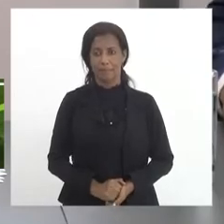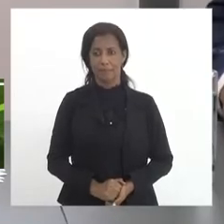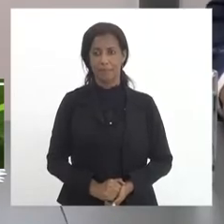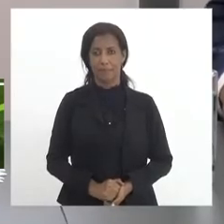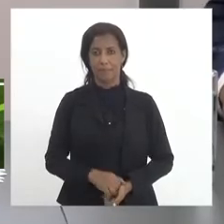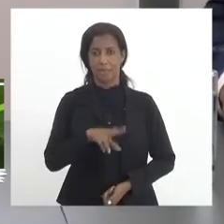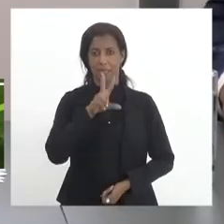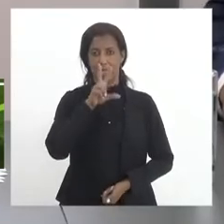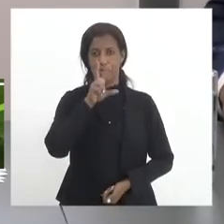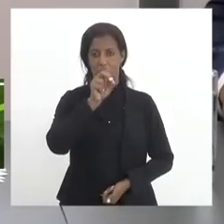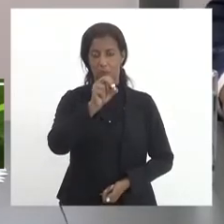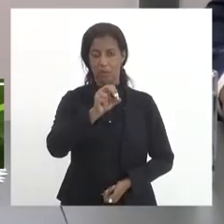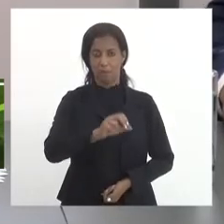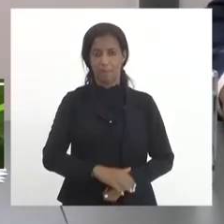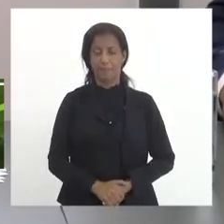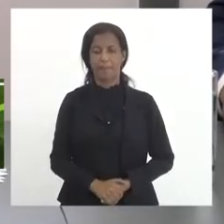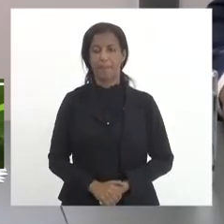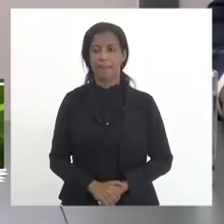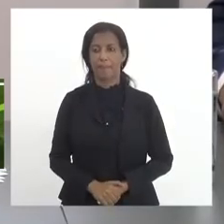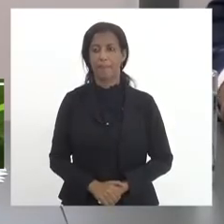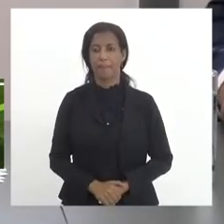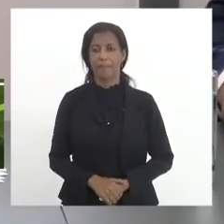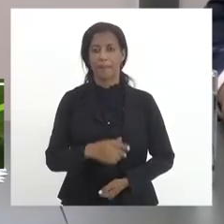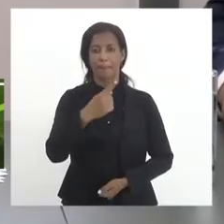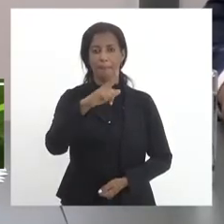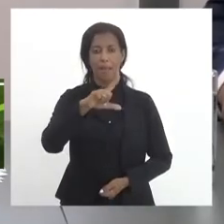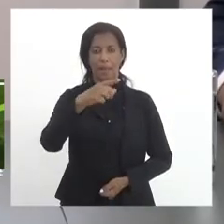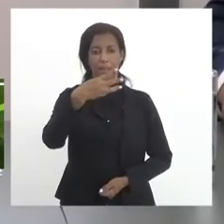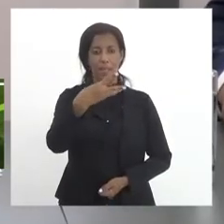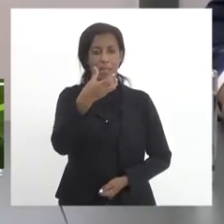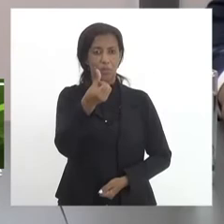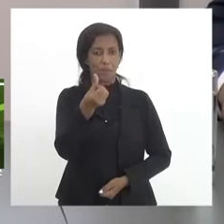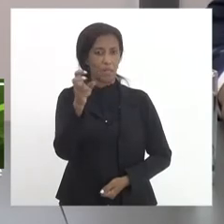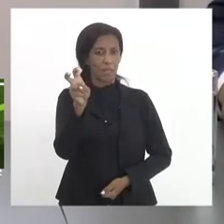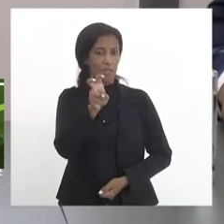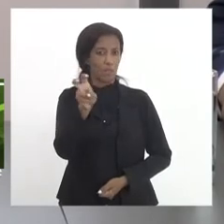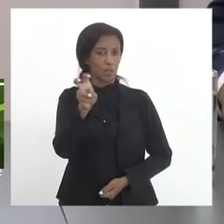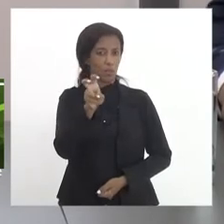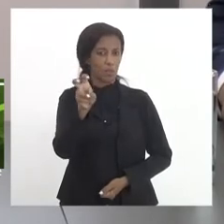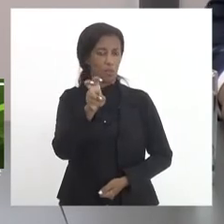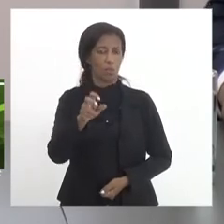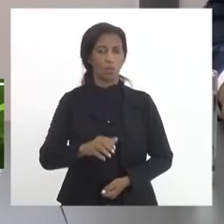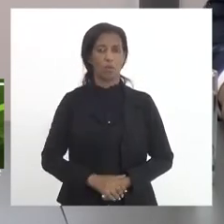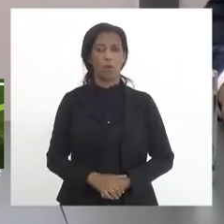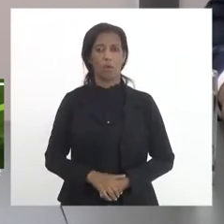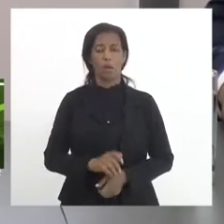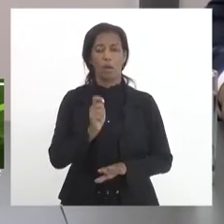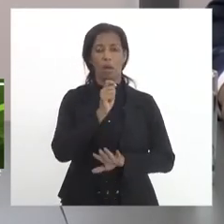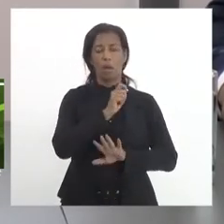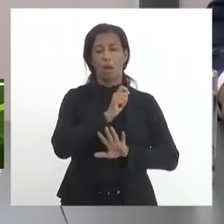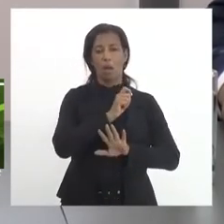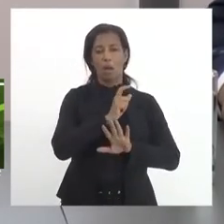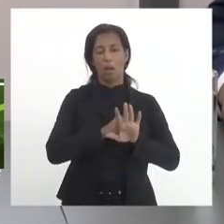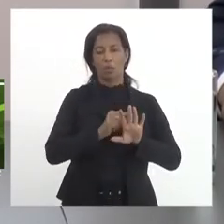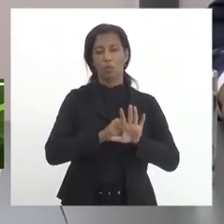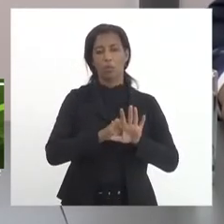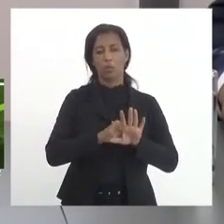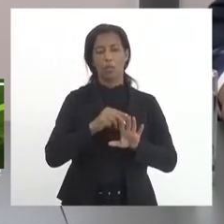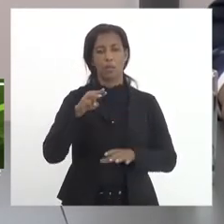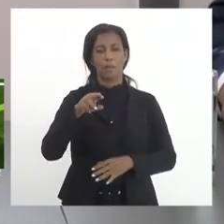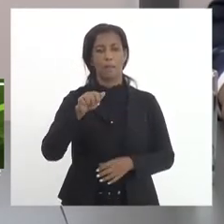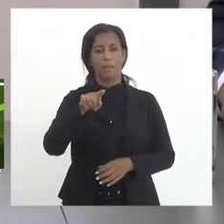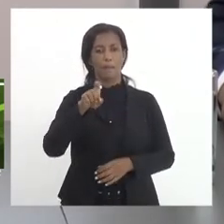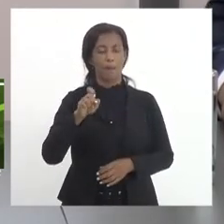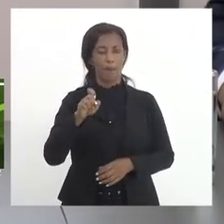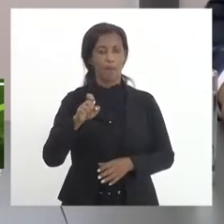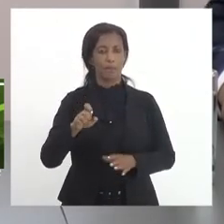Okay. 50. Projeto de lei 3655 de 21, autoria do deputado Max Lemos, parecer pela